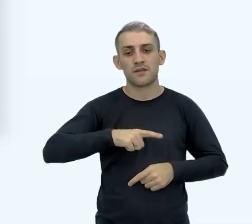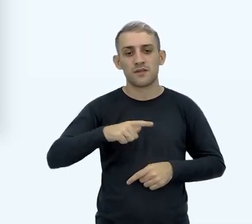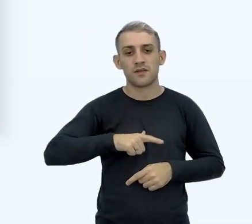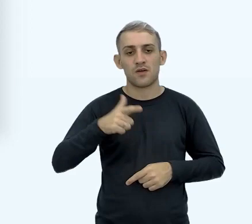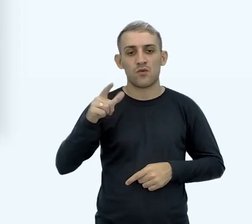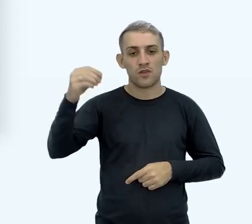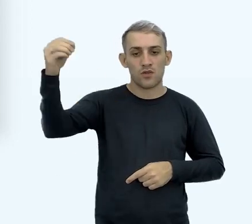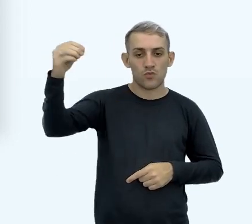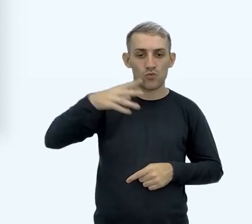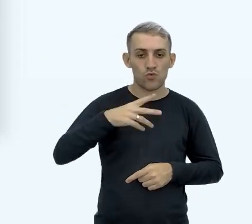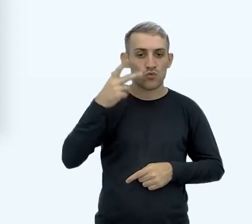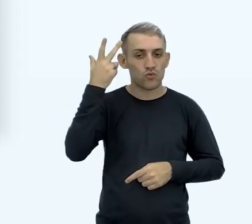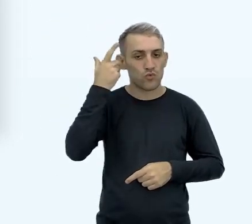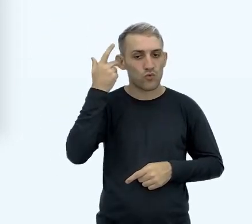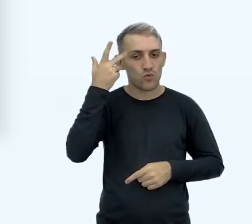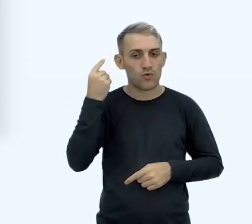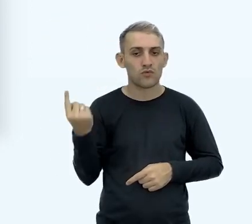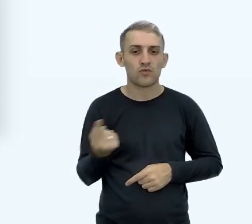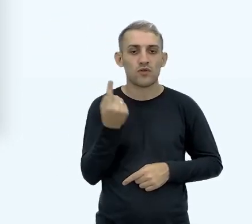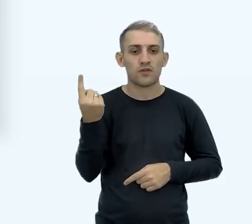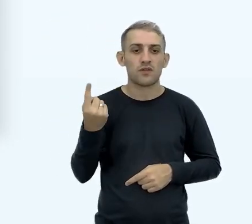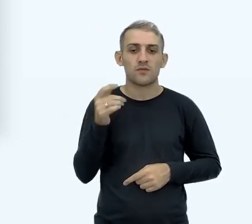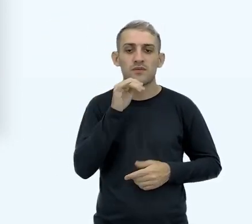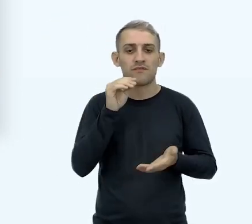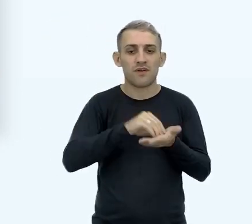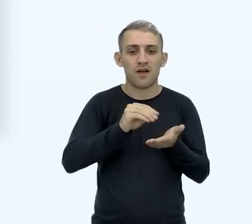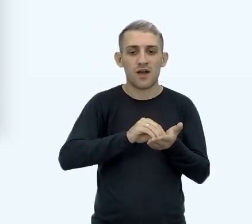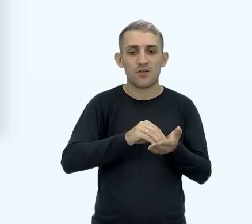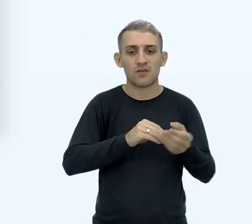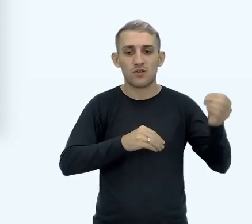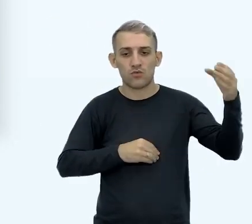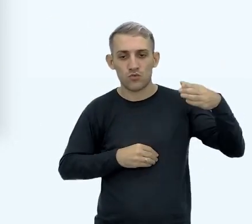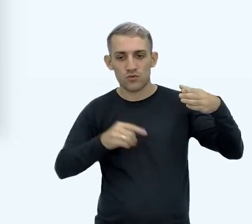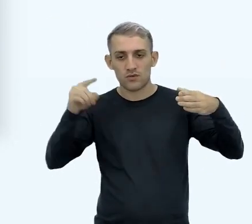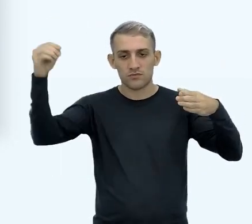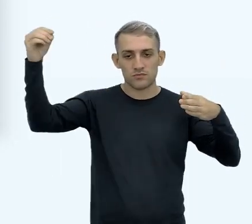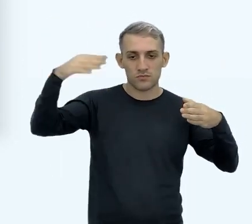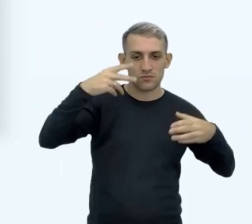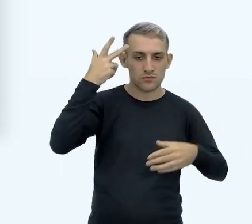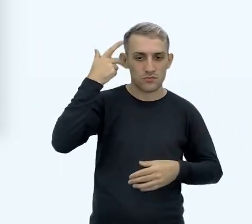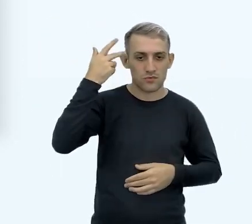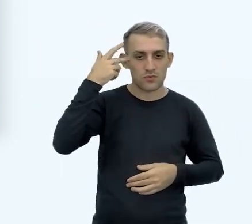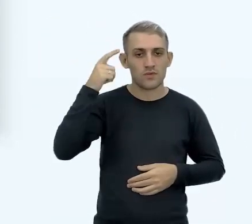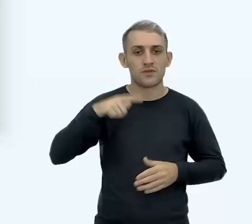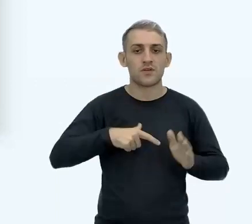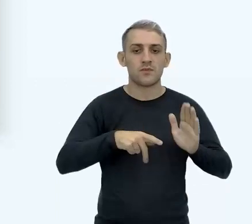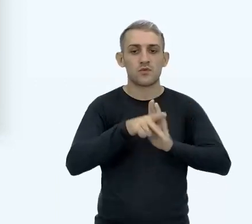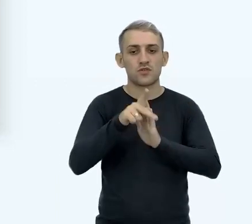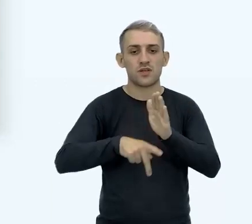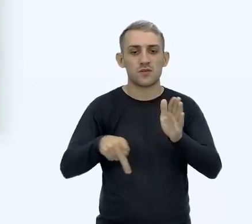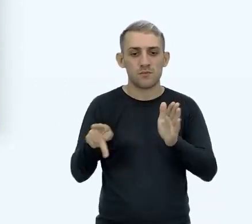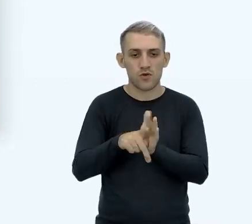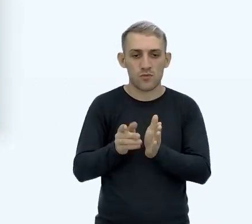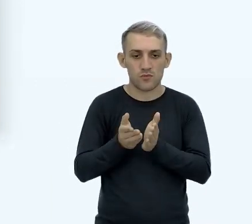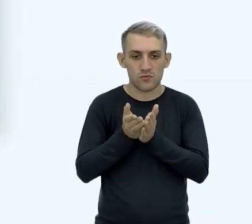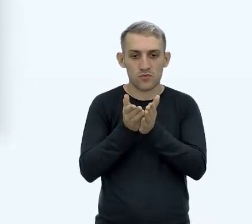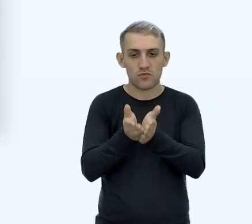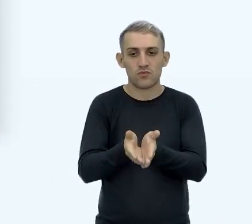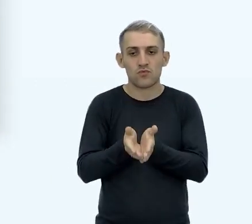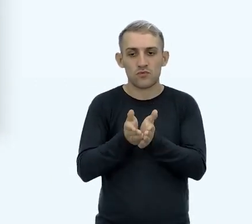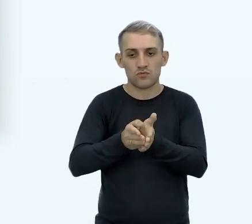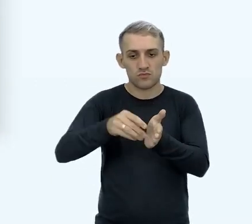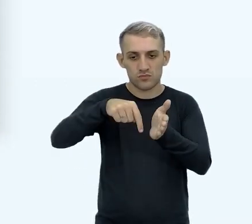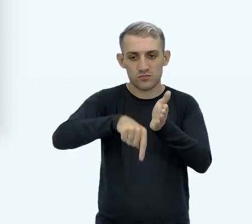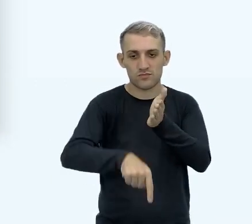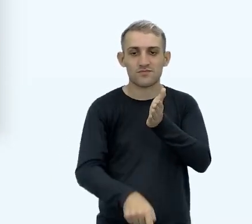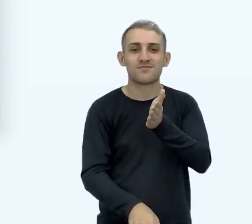acende automaticamente na ausência de luz. Aqui você pode ver um projeto de submarino, também foi construído